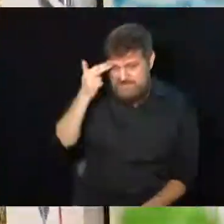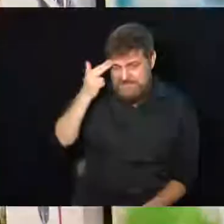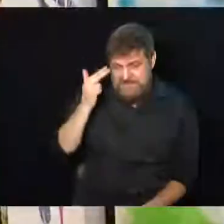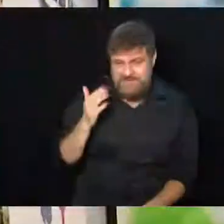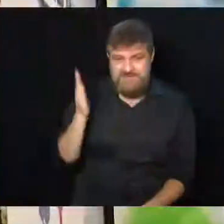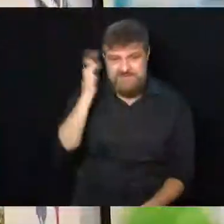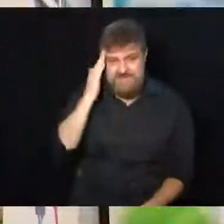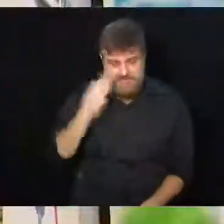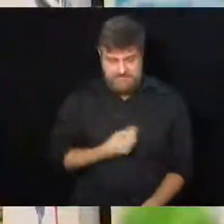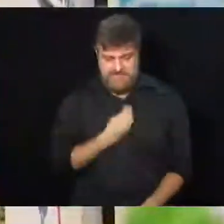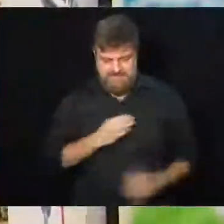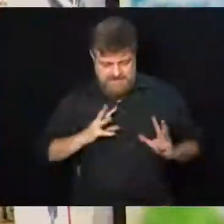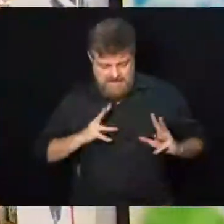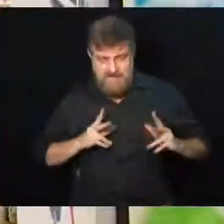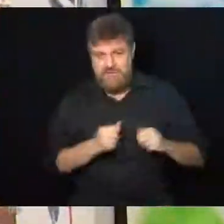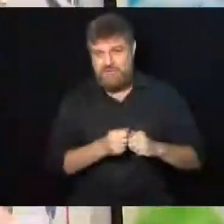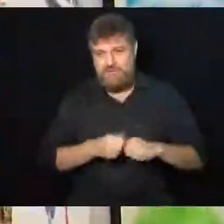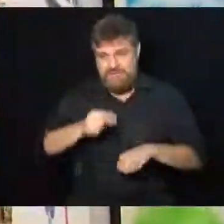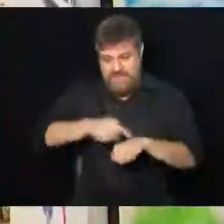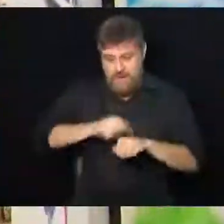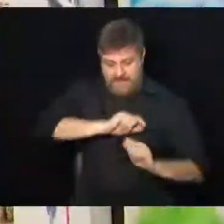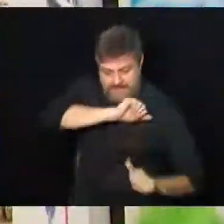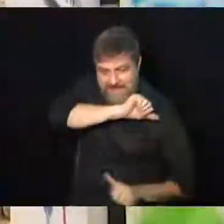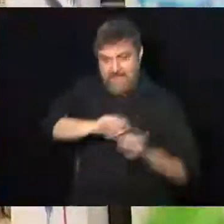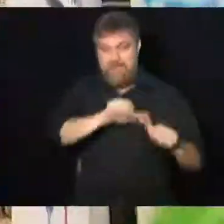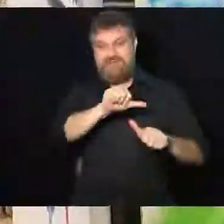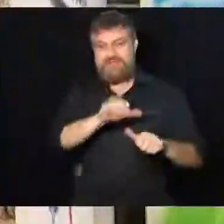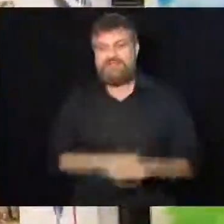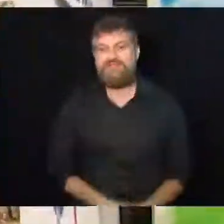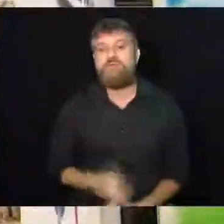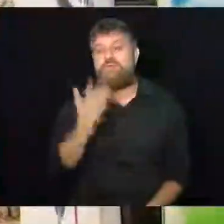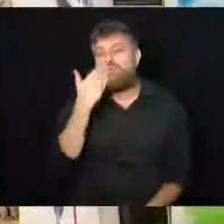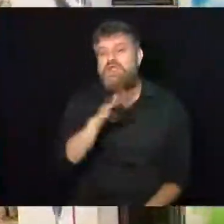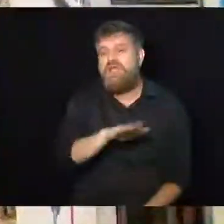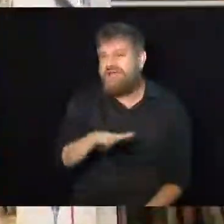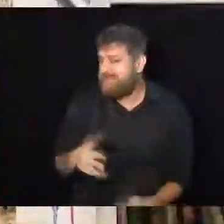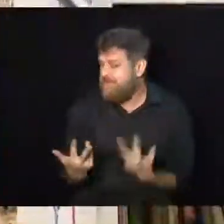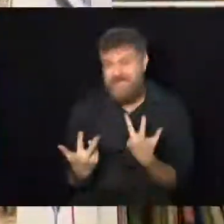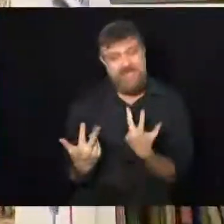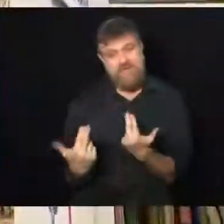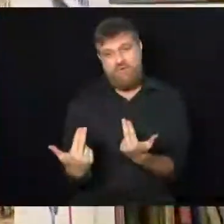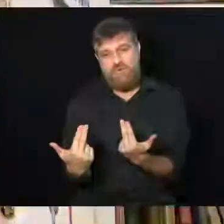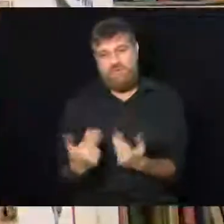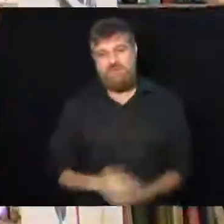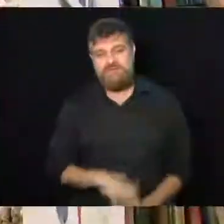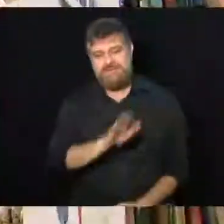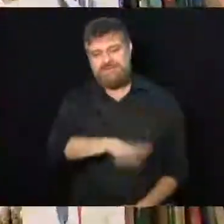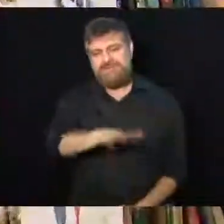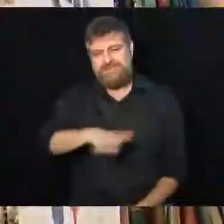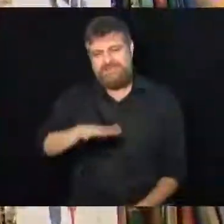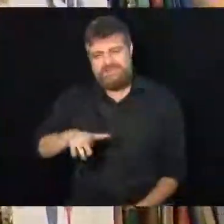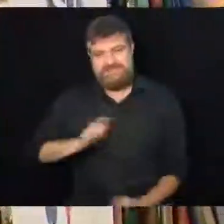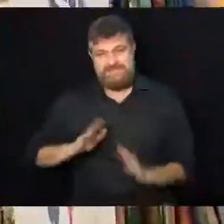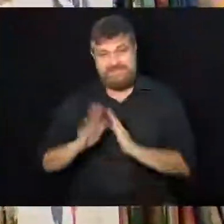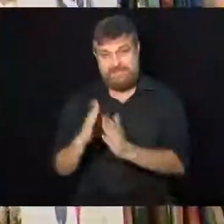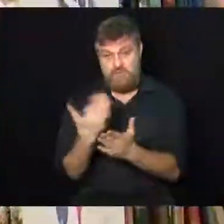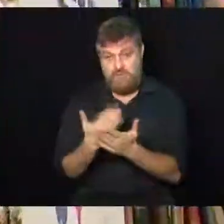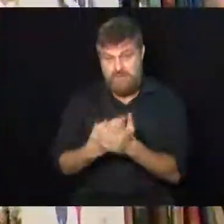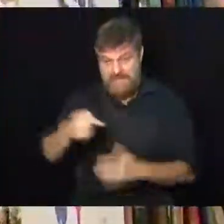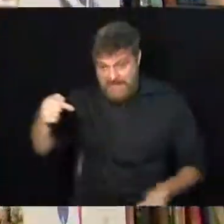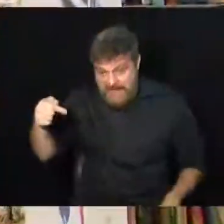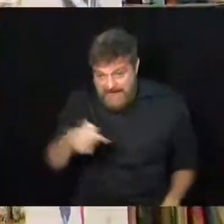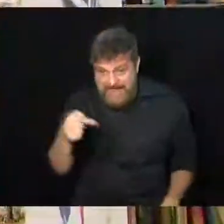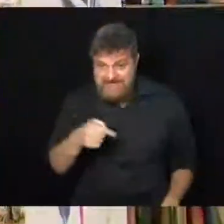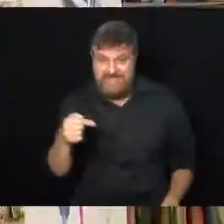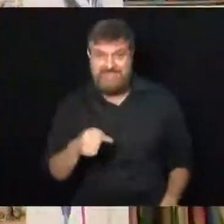na vida tem momentos de mudança. E com a criançada não é diferente. Crianças de um colégio aqui da cidade